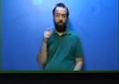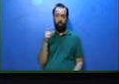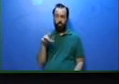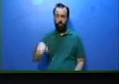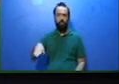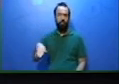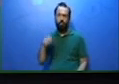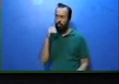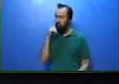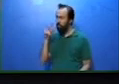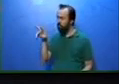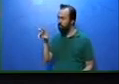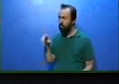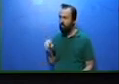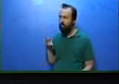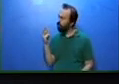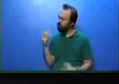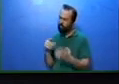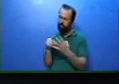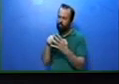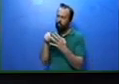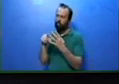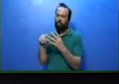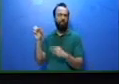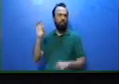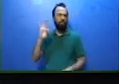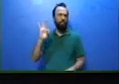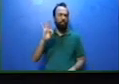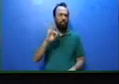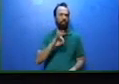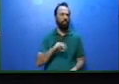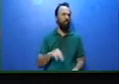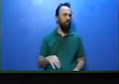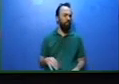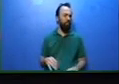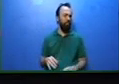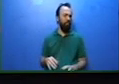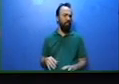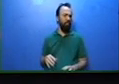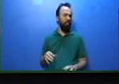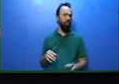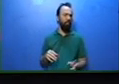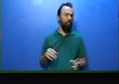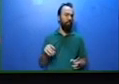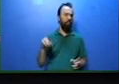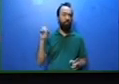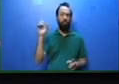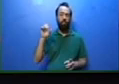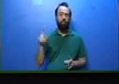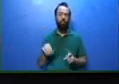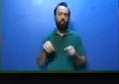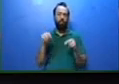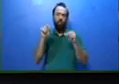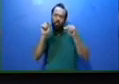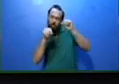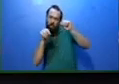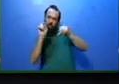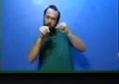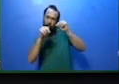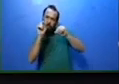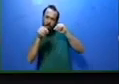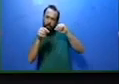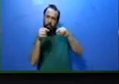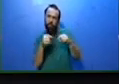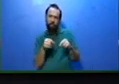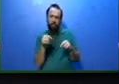estão voando. E repara aqui, ó, o que elas estão fazendo? Ah, elas estão fazendo risquinhos, professor.